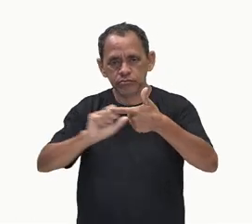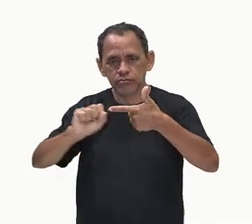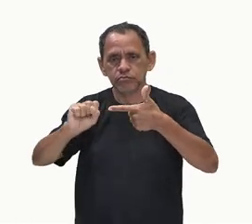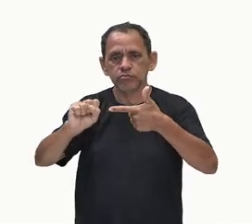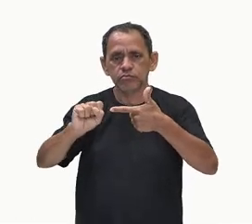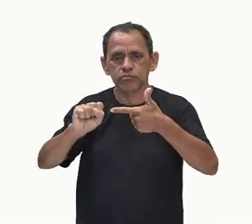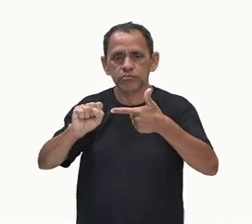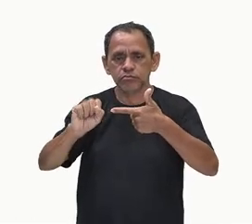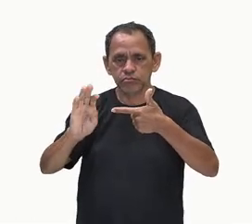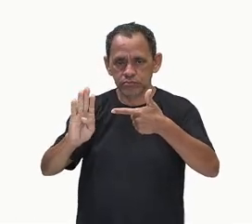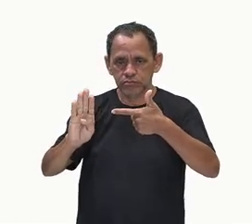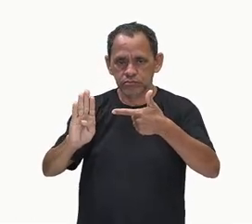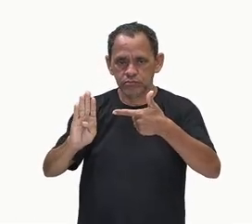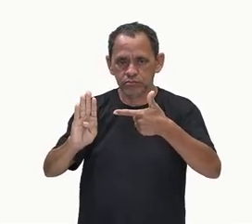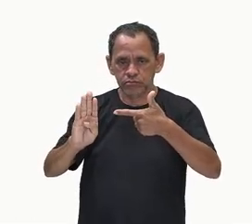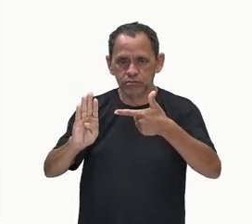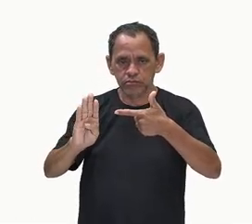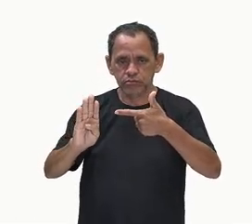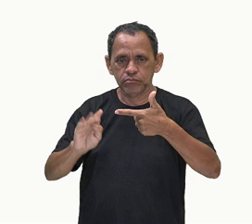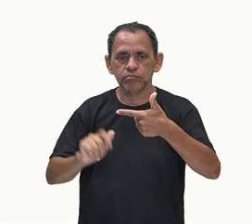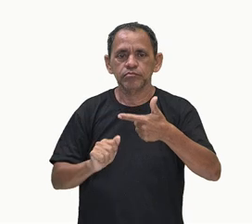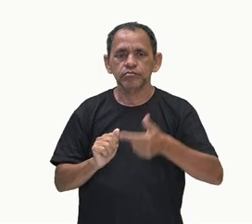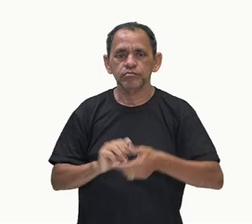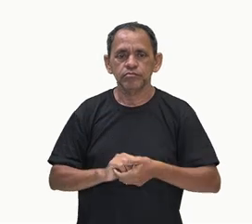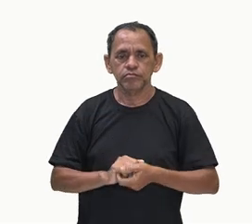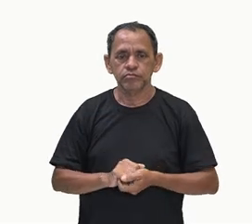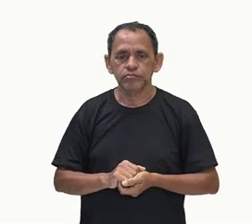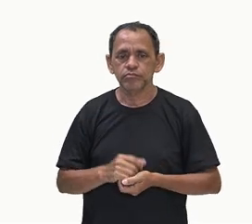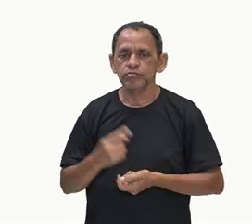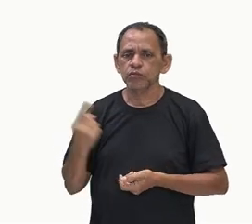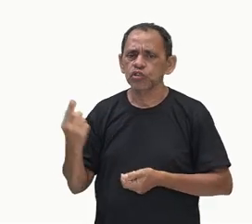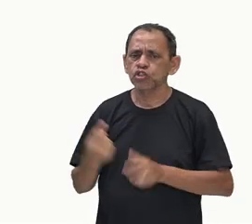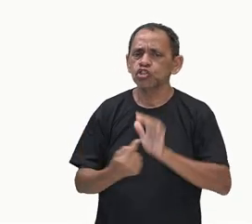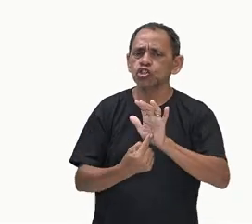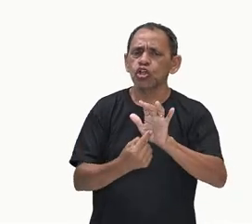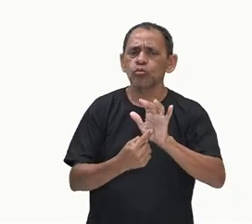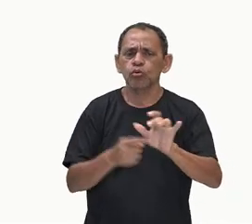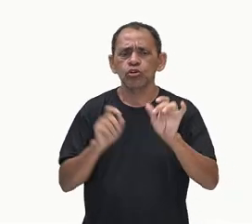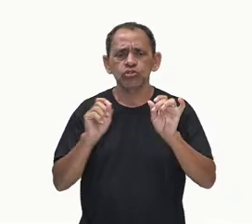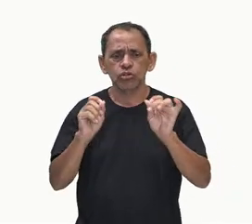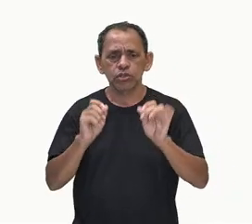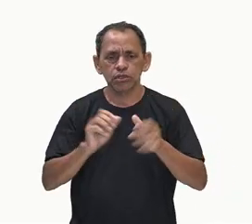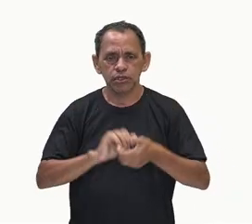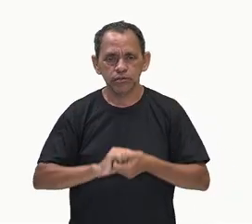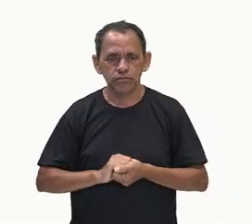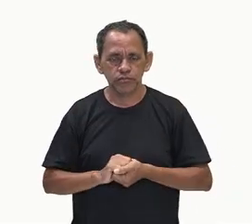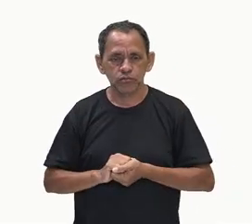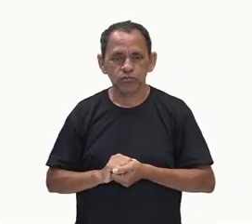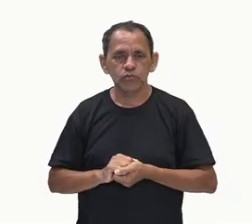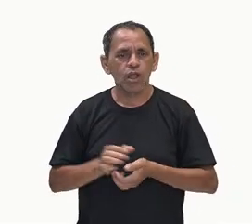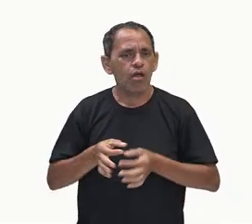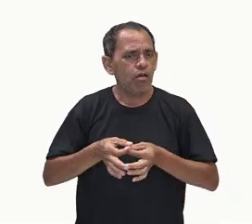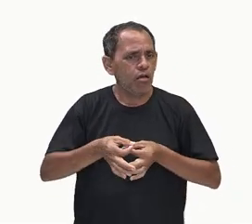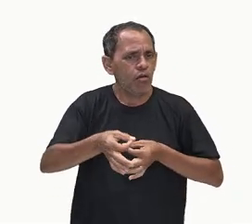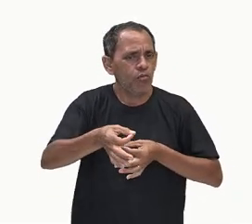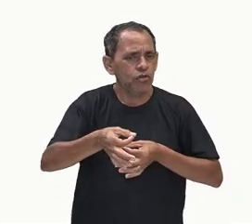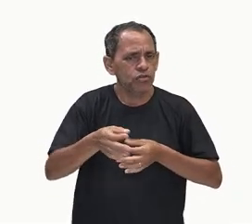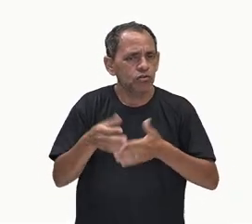o seno de B nesse caso a gente tem o quê A gente tem a